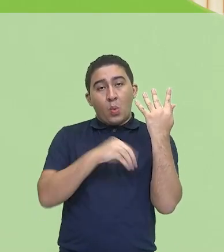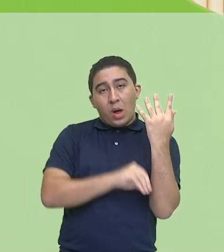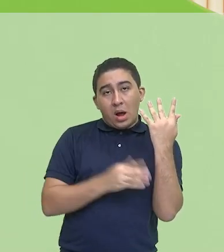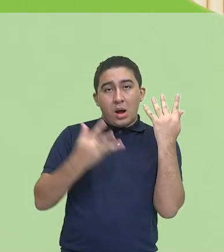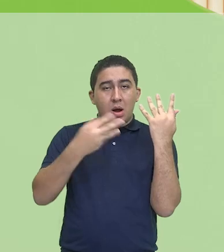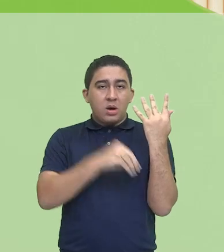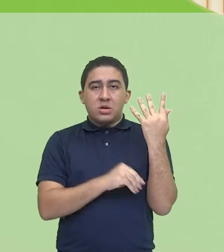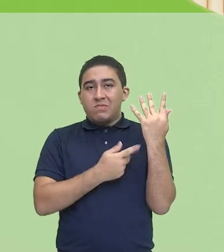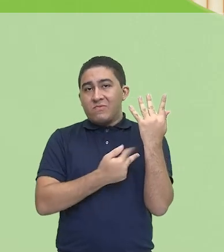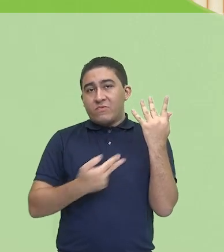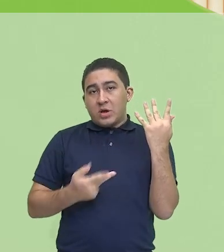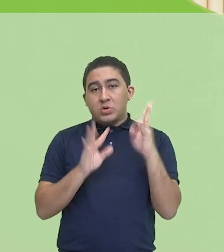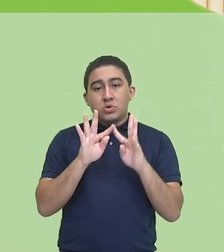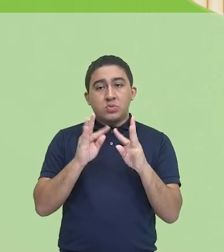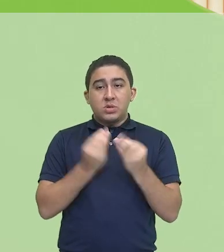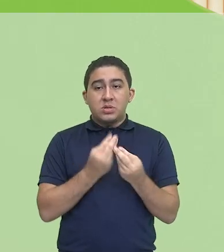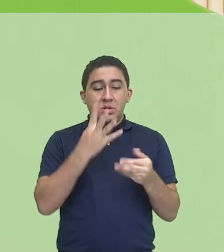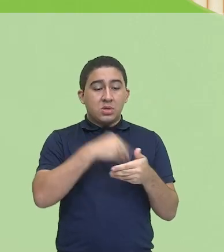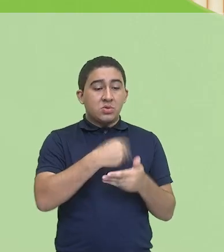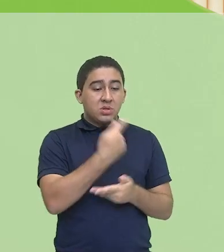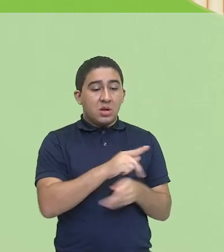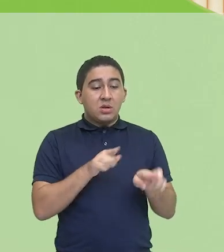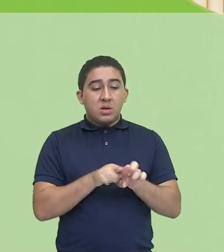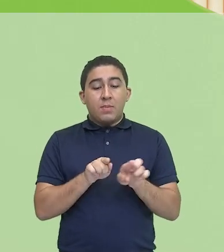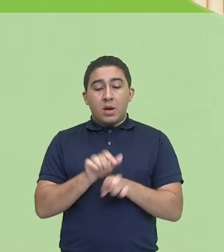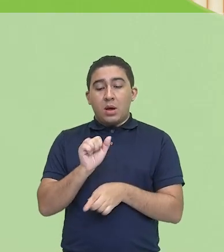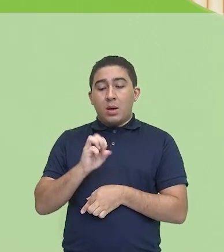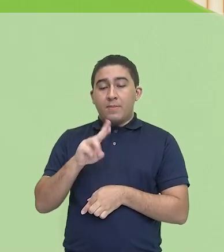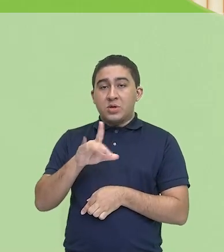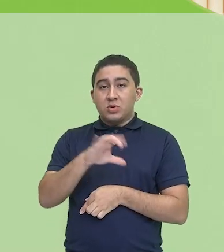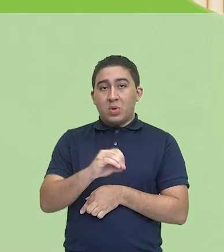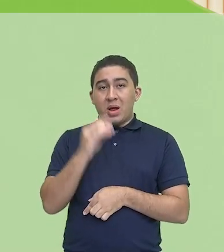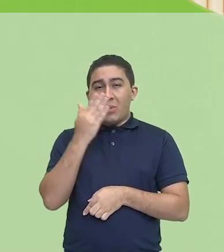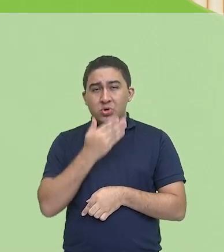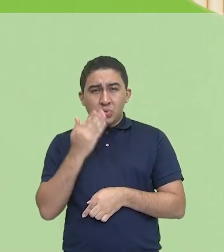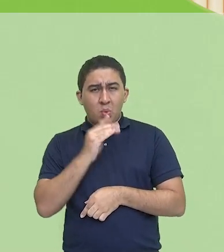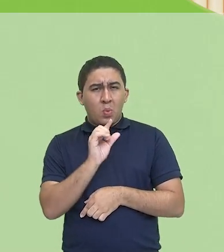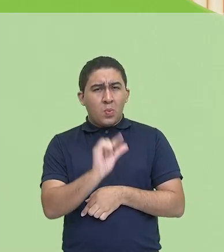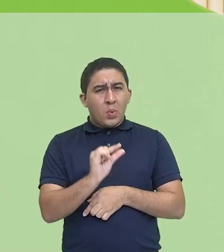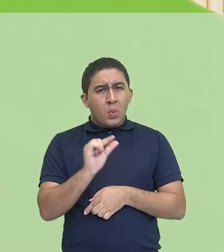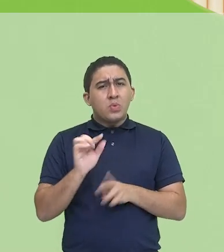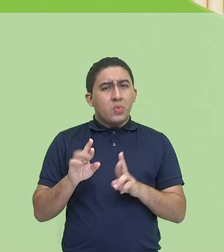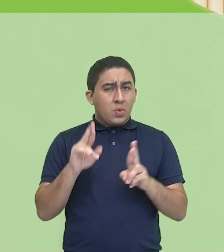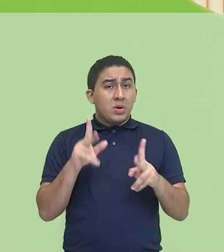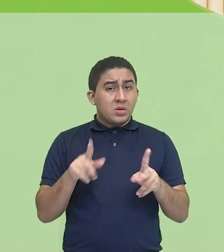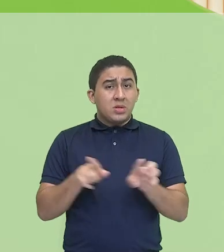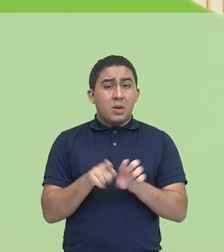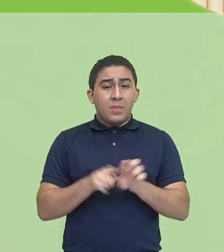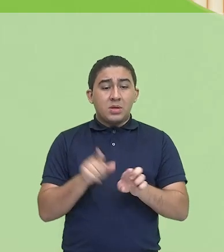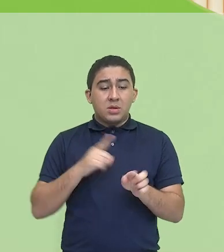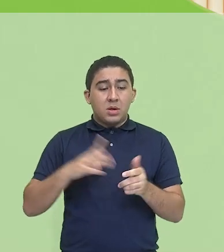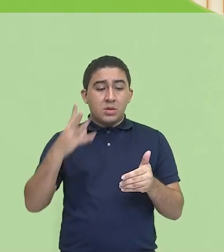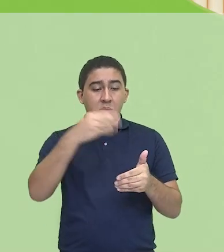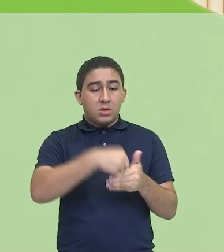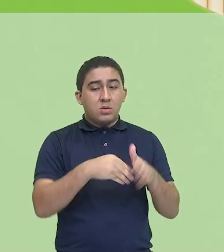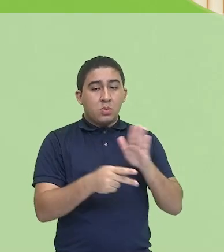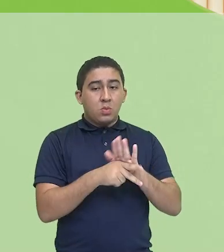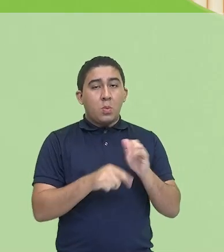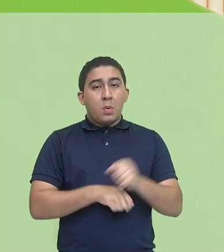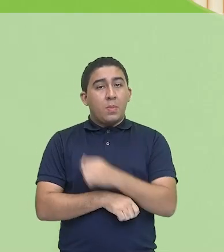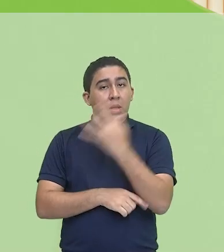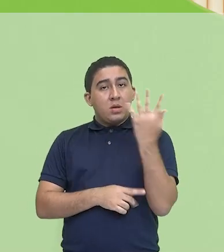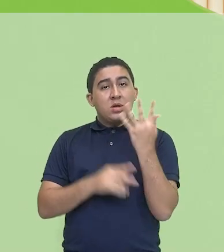glicose, outros açúcares, e amido também que é um açúcar um pouquinho mais complexo e vai ser incorporado aí dentro da